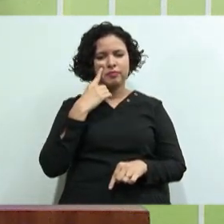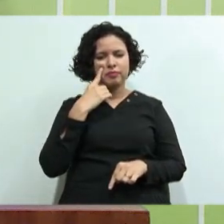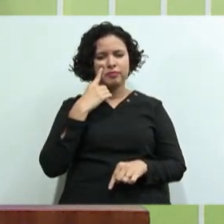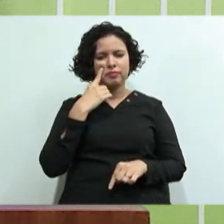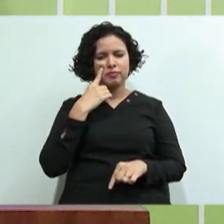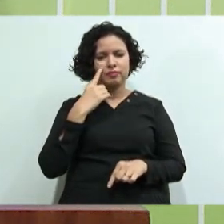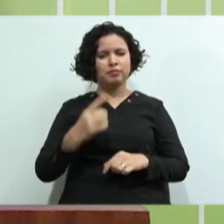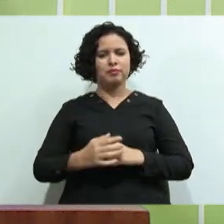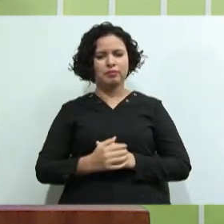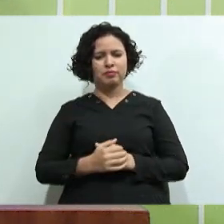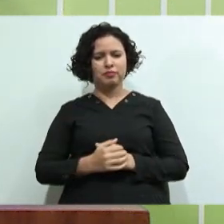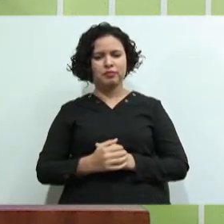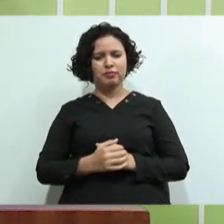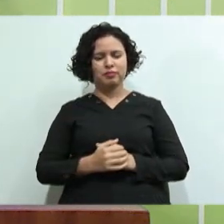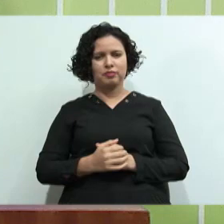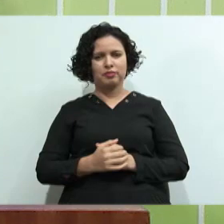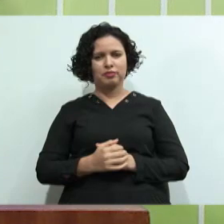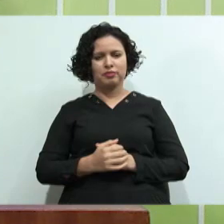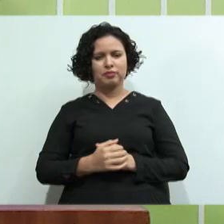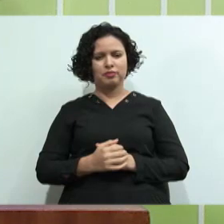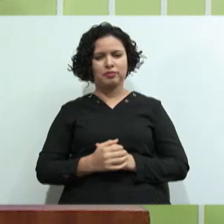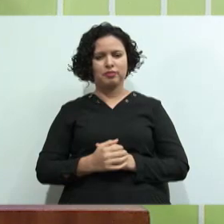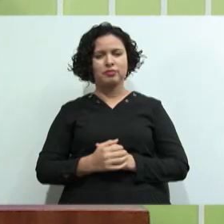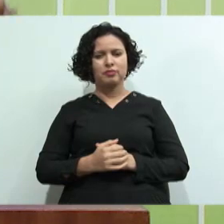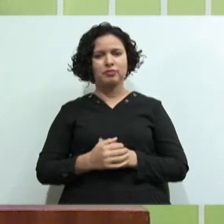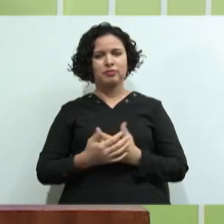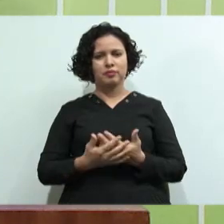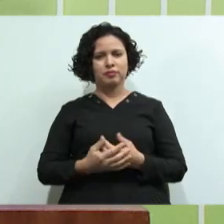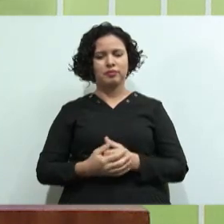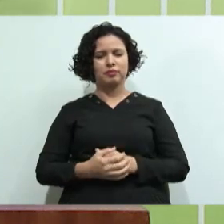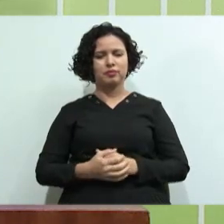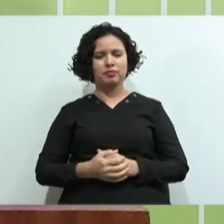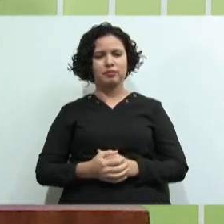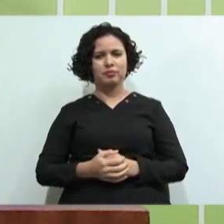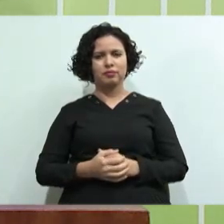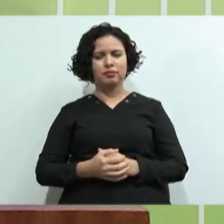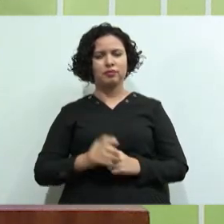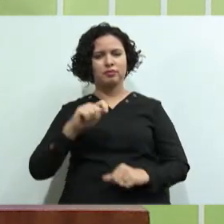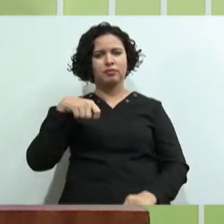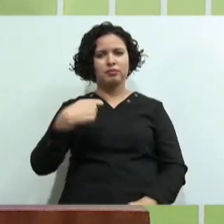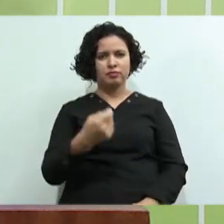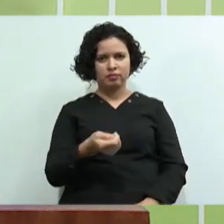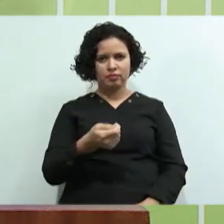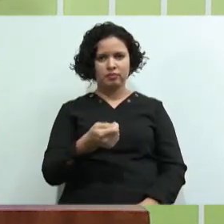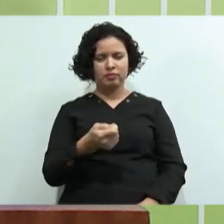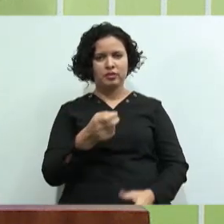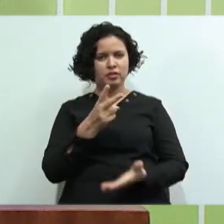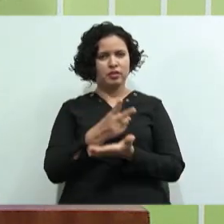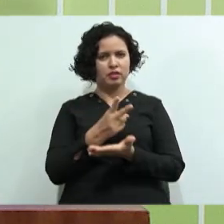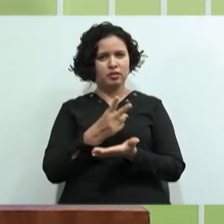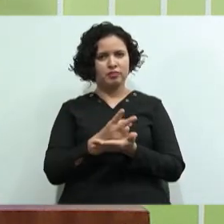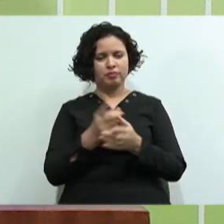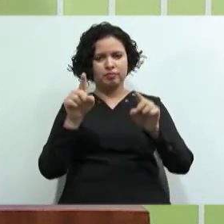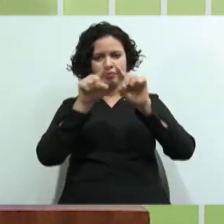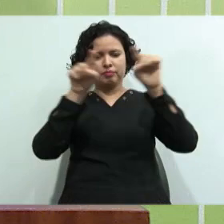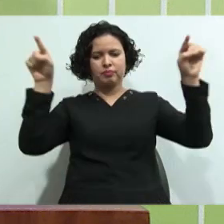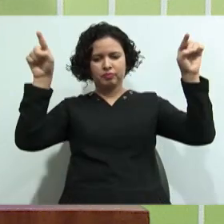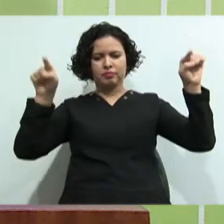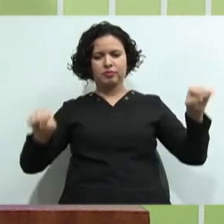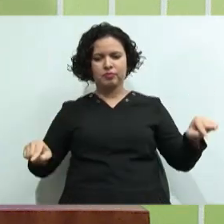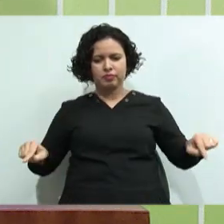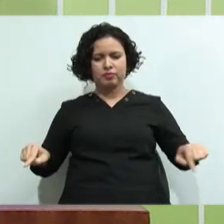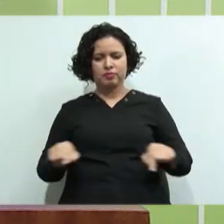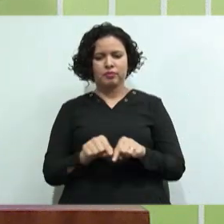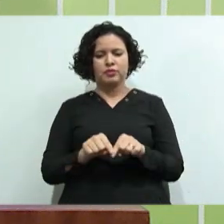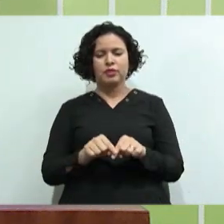eu perco o lado. Ali embaixo, aqui embaixo a Tamires. Quando ela vai fazer o sinal, ela sempre está dentro de um quadrante. Não tem